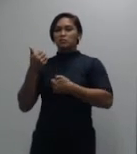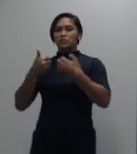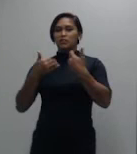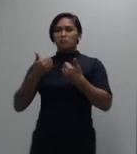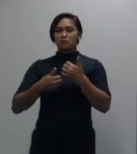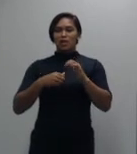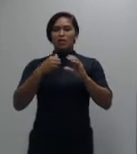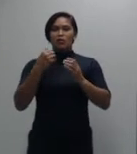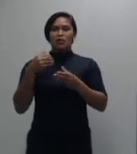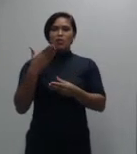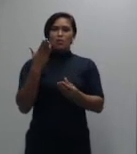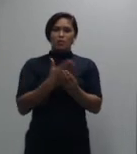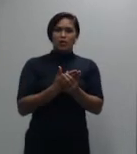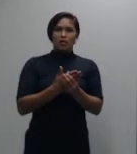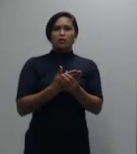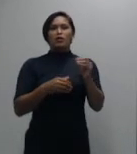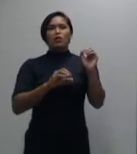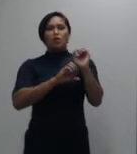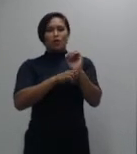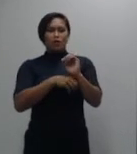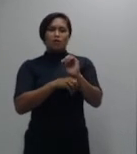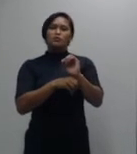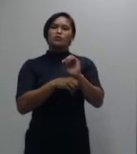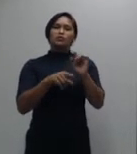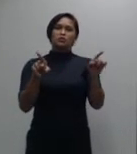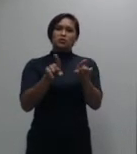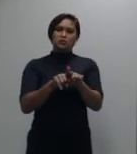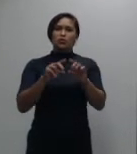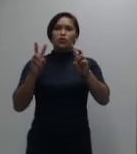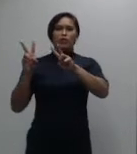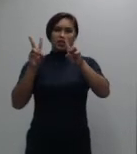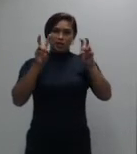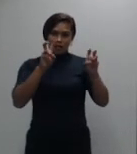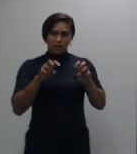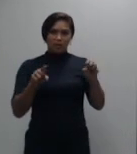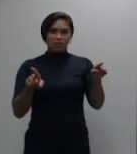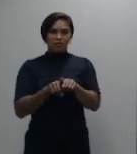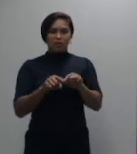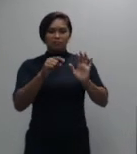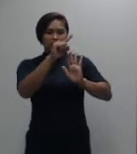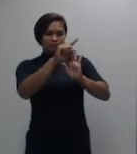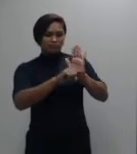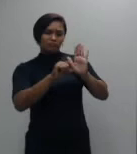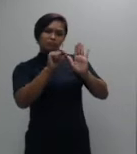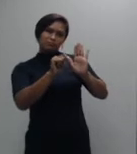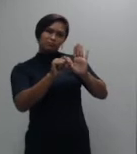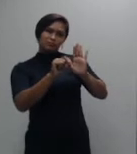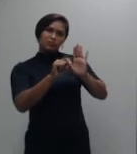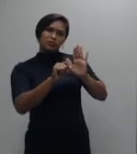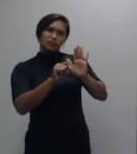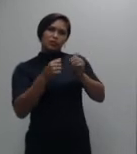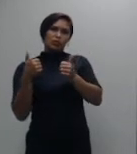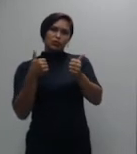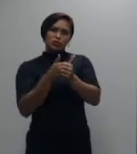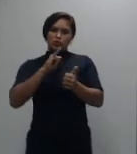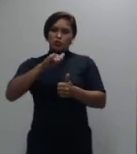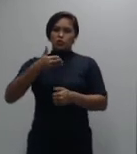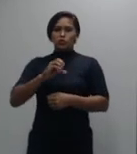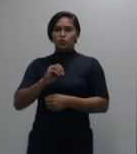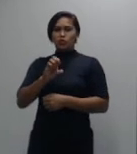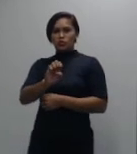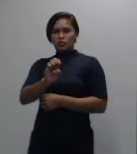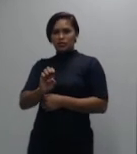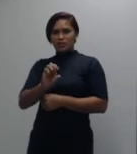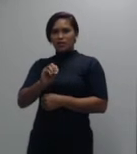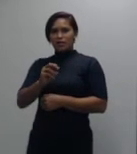dispositivos do Código Processo Civil acerca do tema e nos anos com doutrina e Jose Carlos Barbosa Gomes